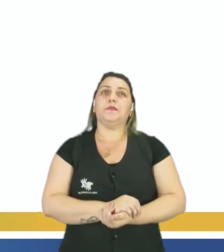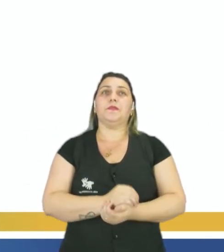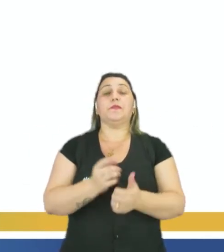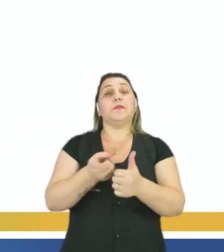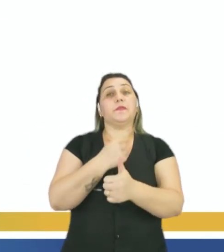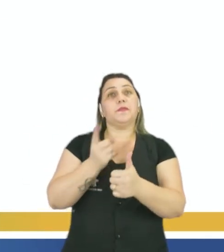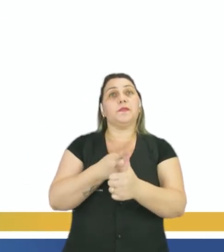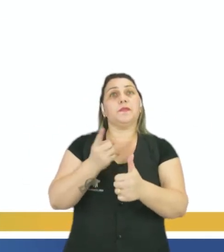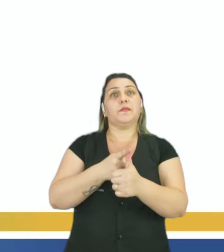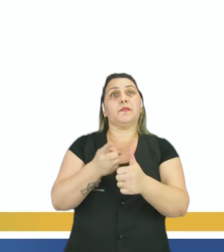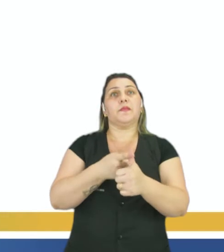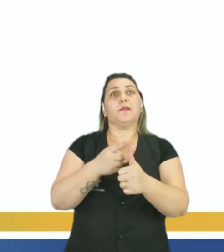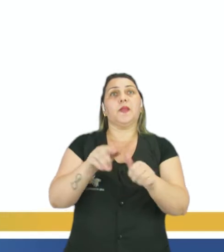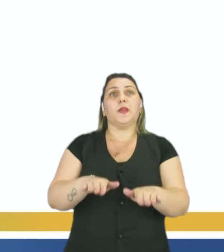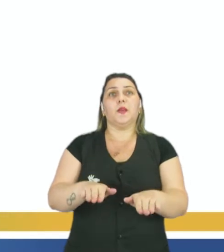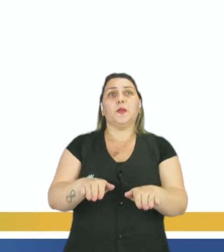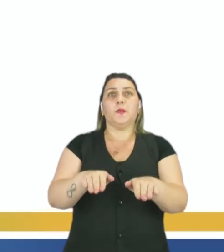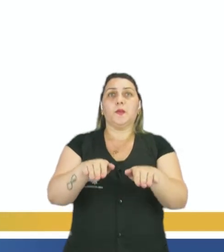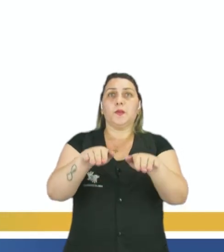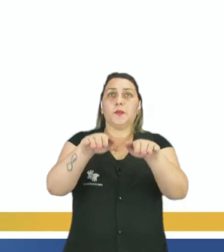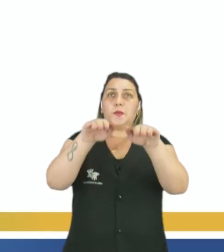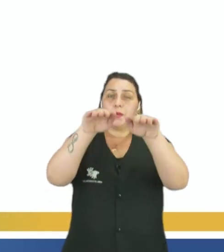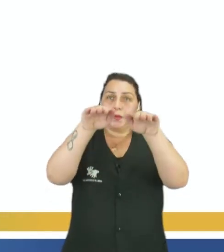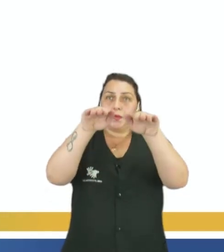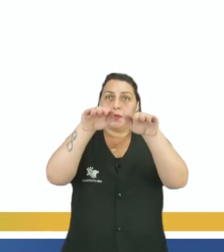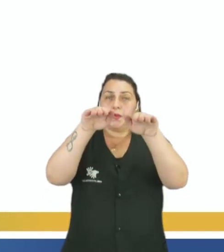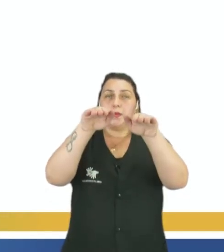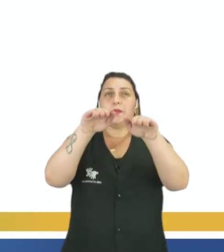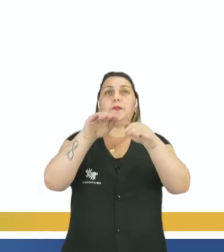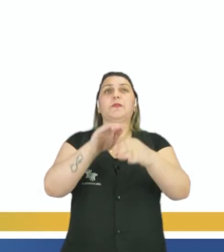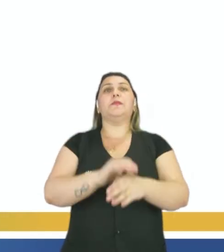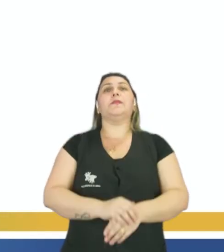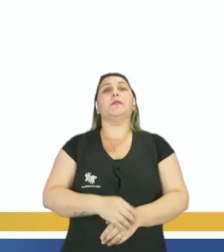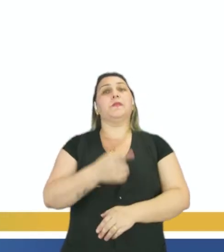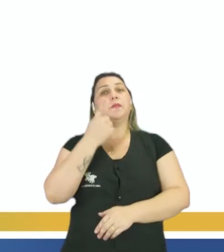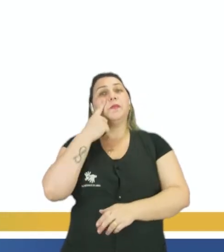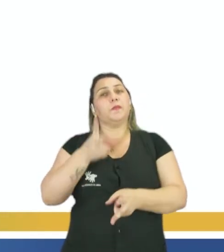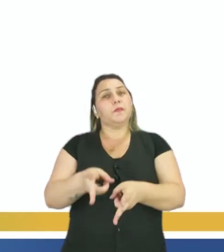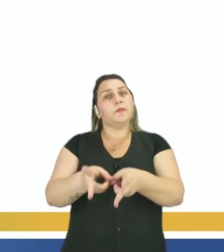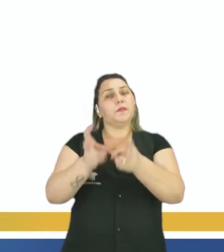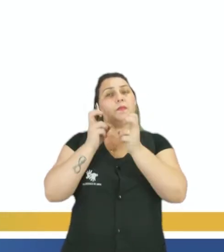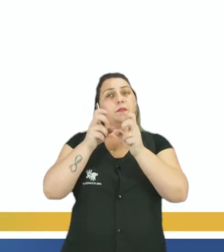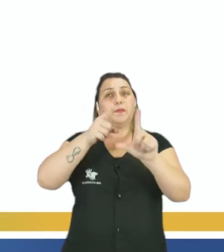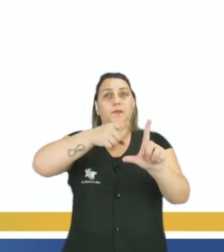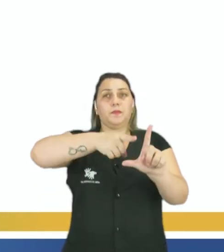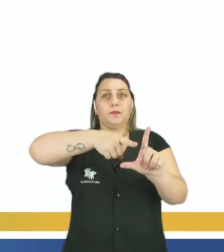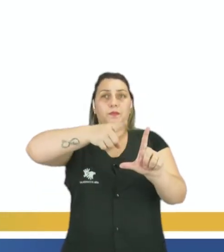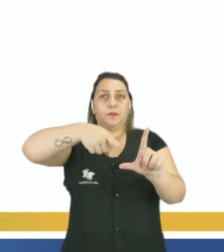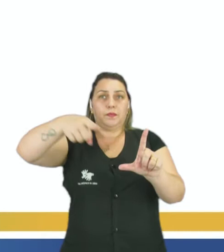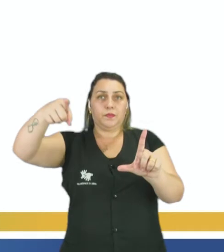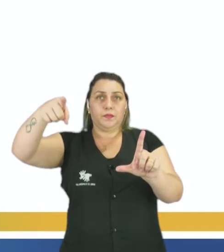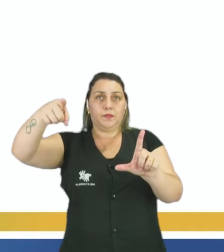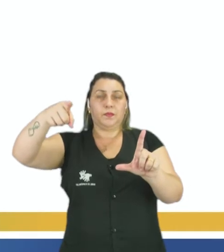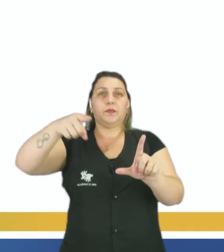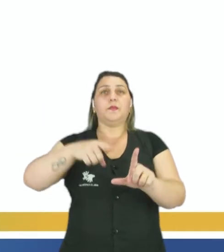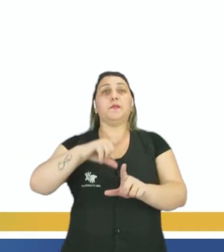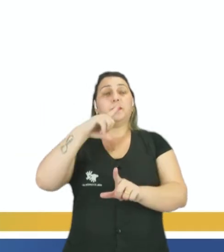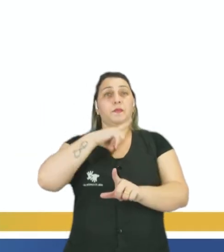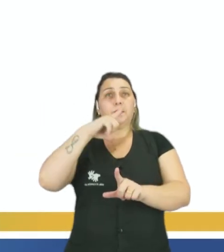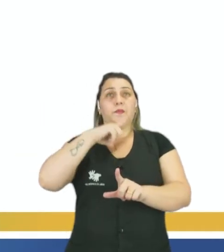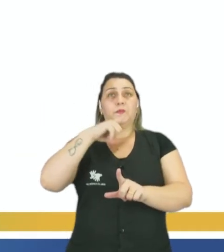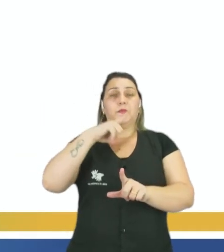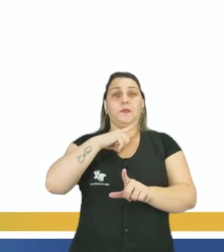exemplo de proporcionalidade é grandeza diretamente proporcional. Então, percebam que nesse gráfico nós